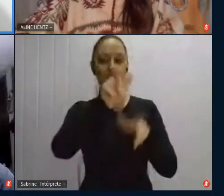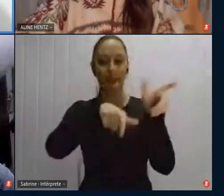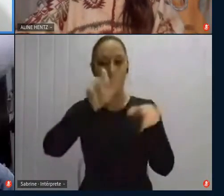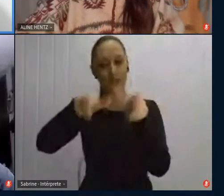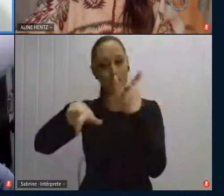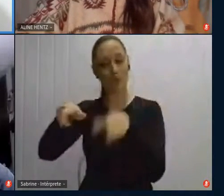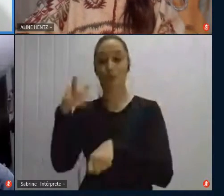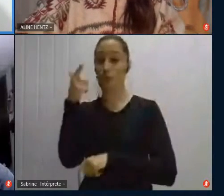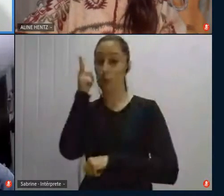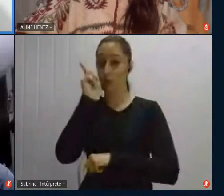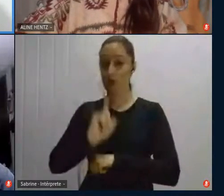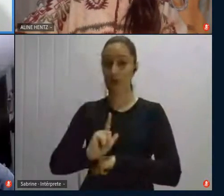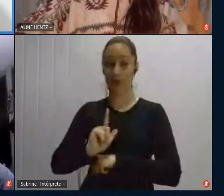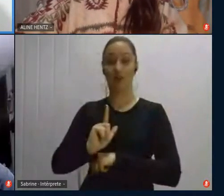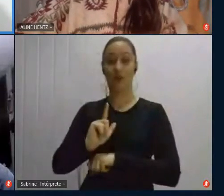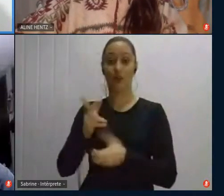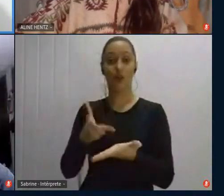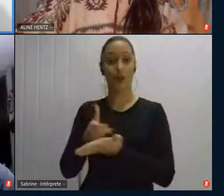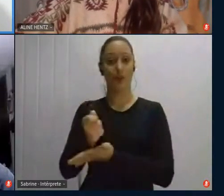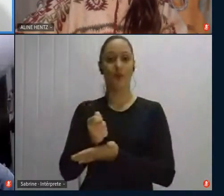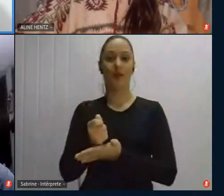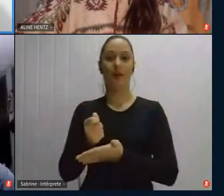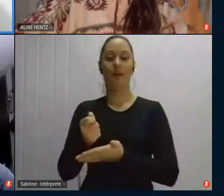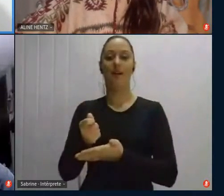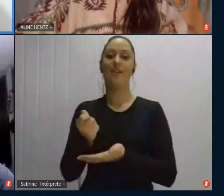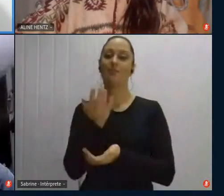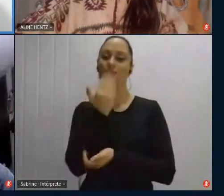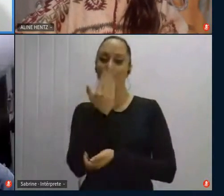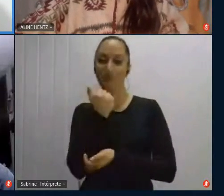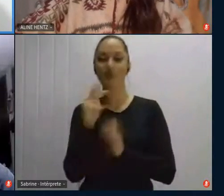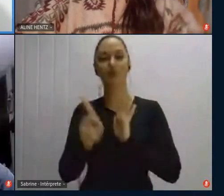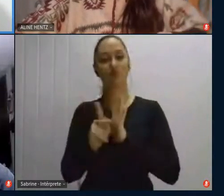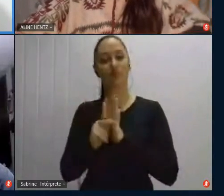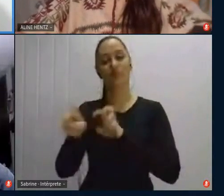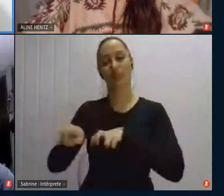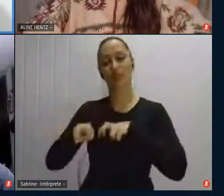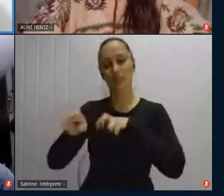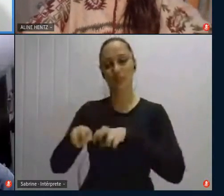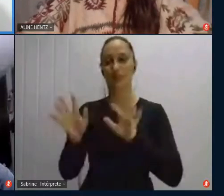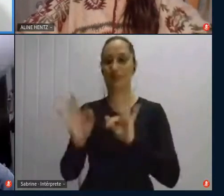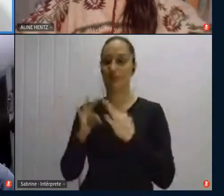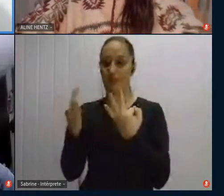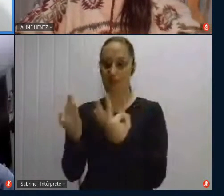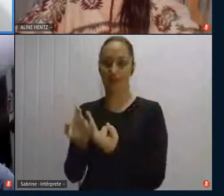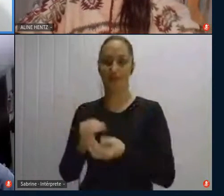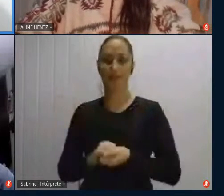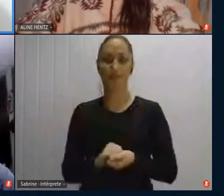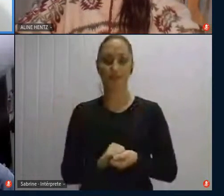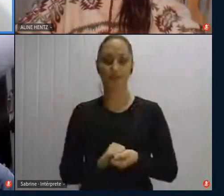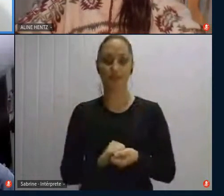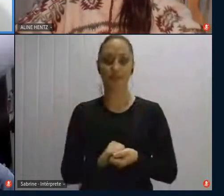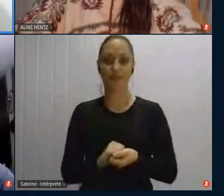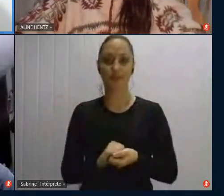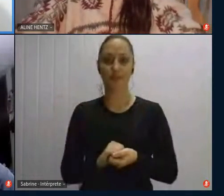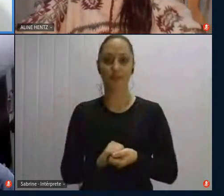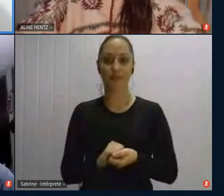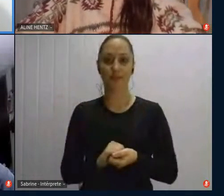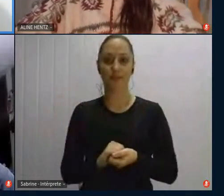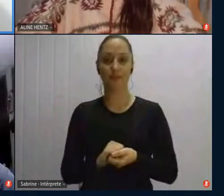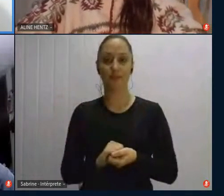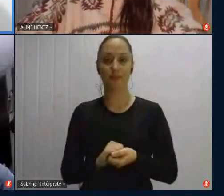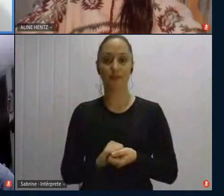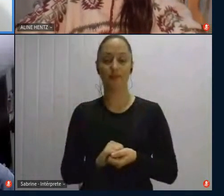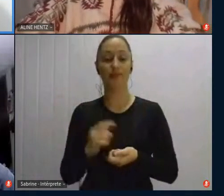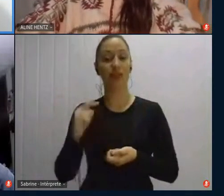da agricultura familiar. E nesse sentido, penso que, como nem todas as pessoas têm condições